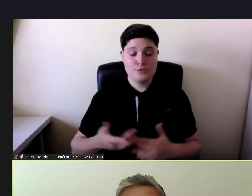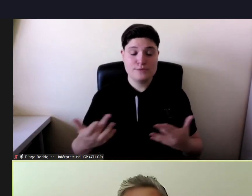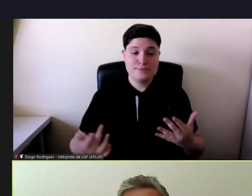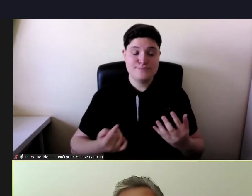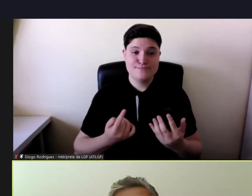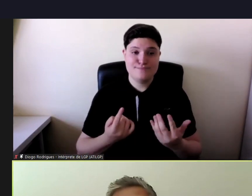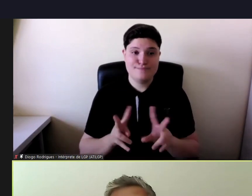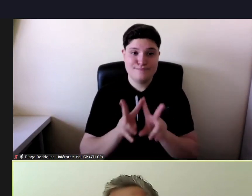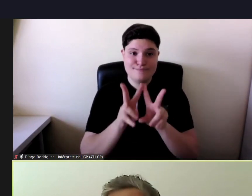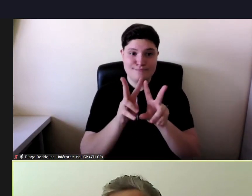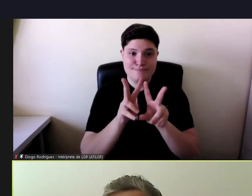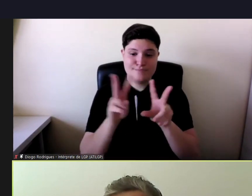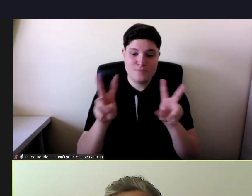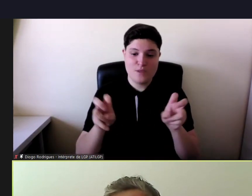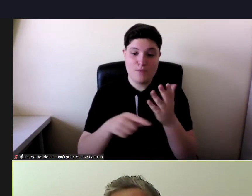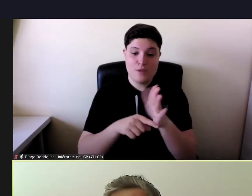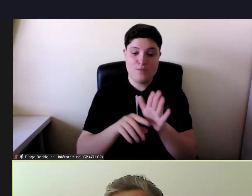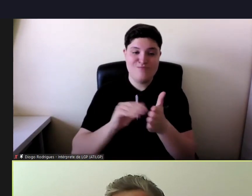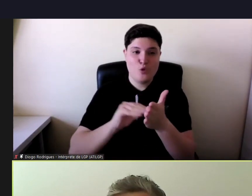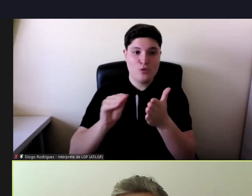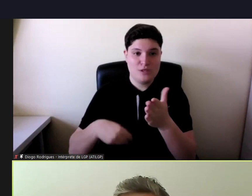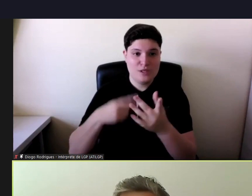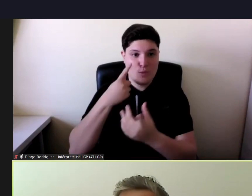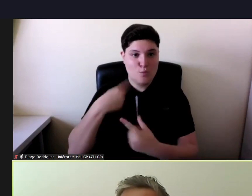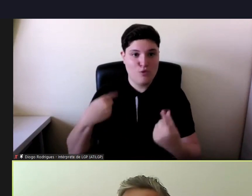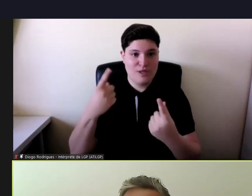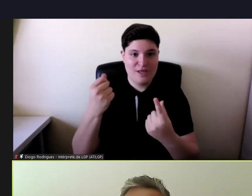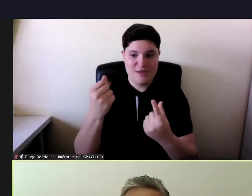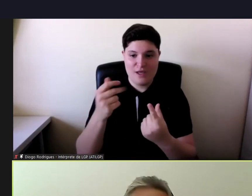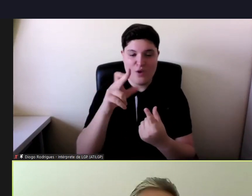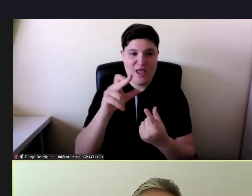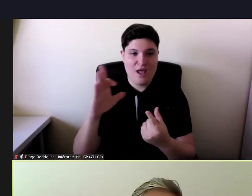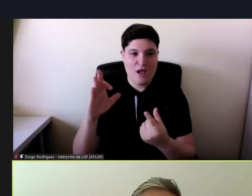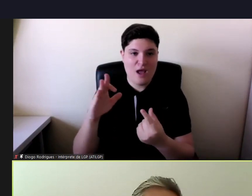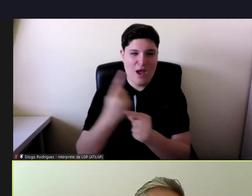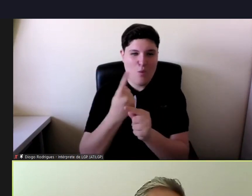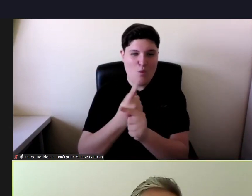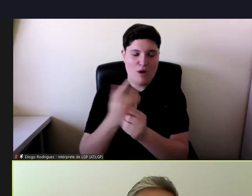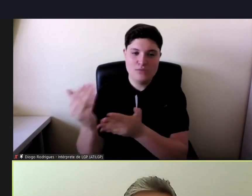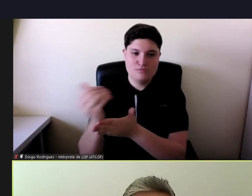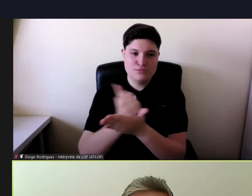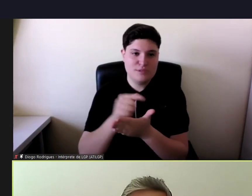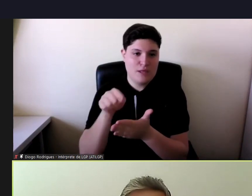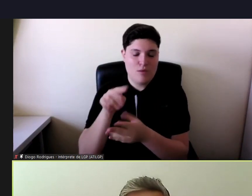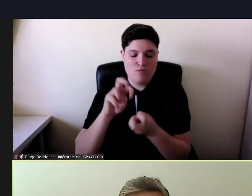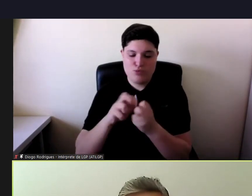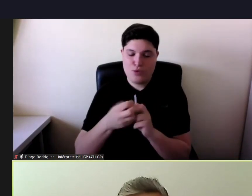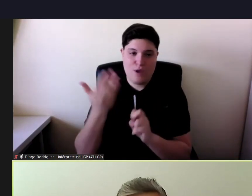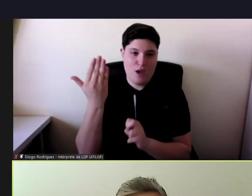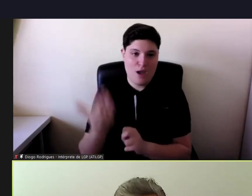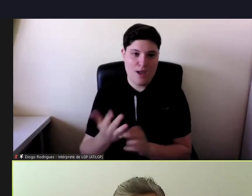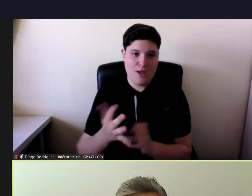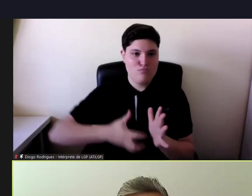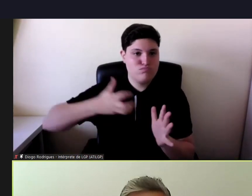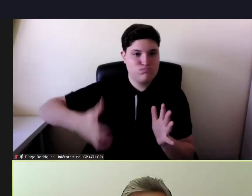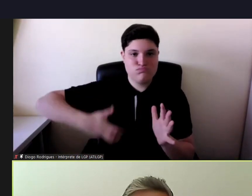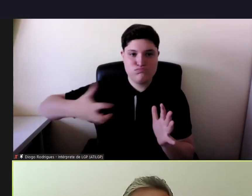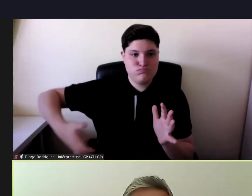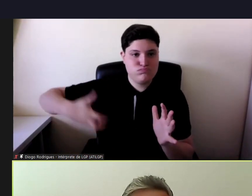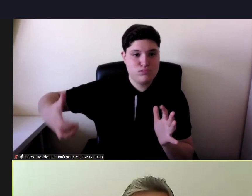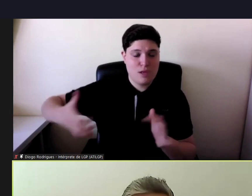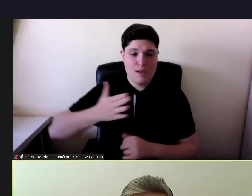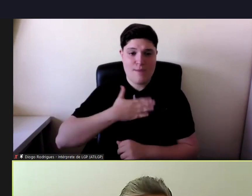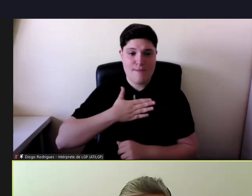do sistema é depreciável. E, portanto, além do hardware do planeta, há um software que